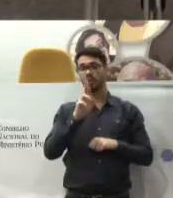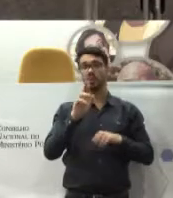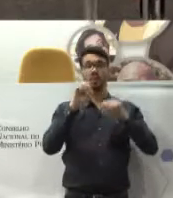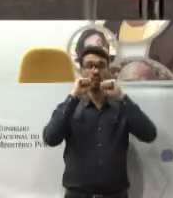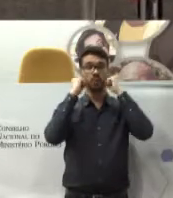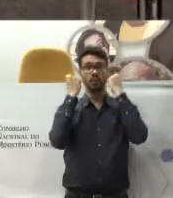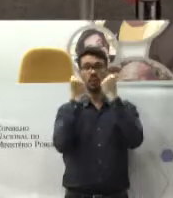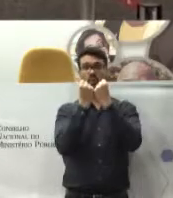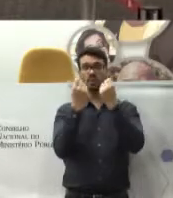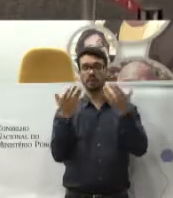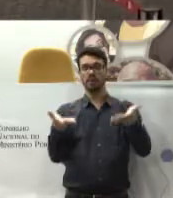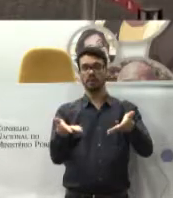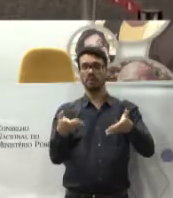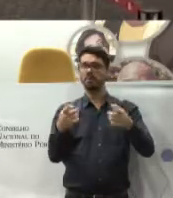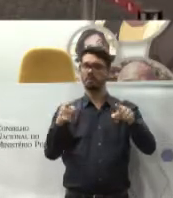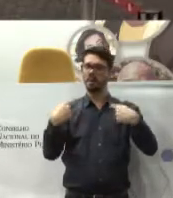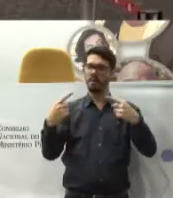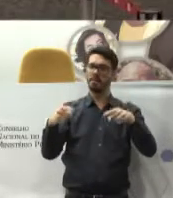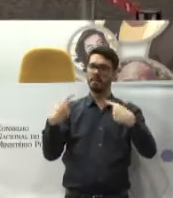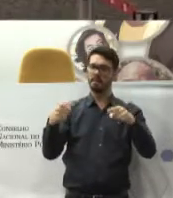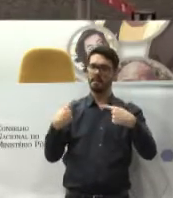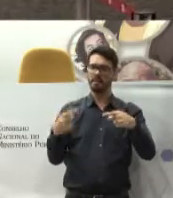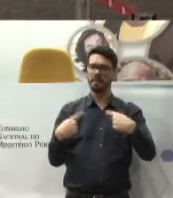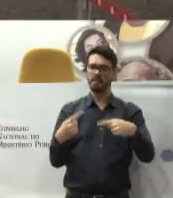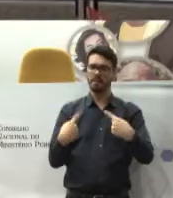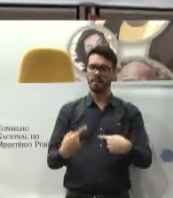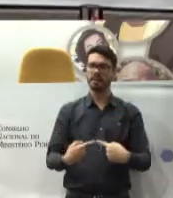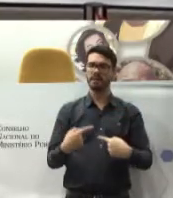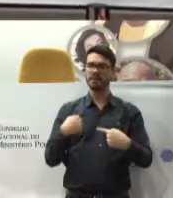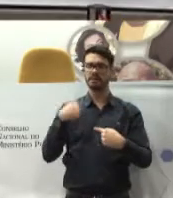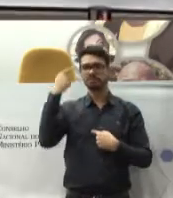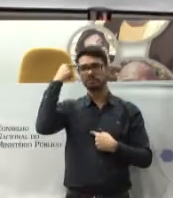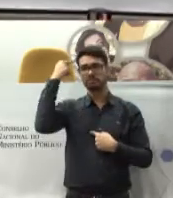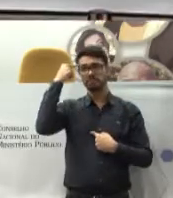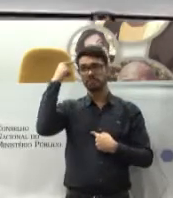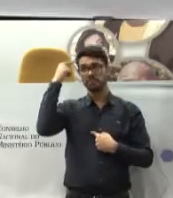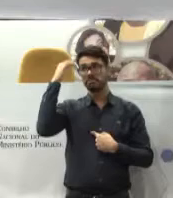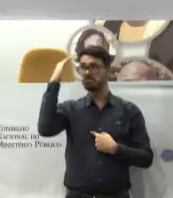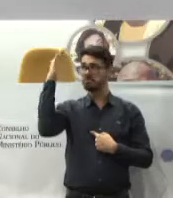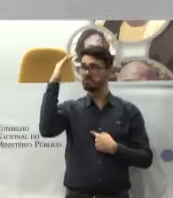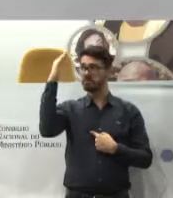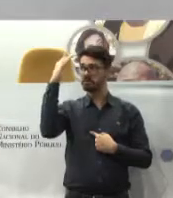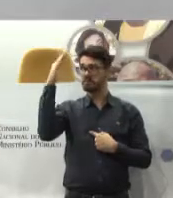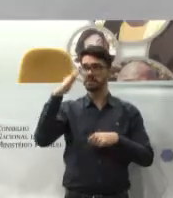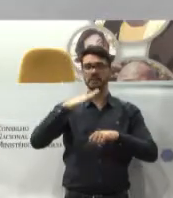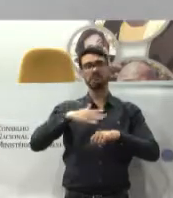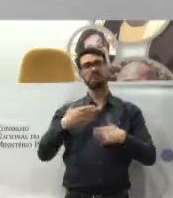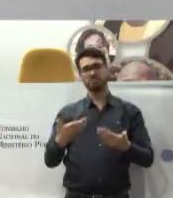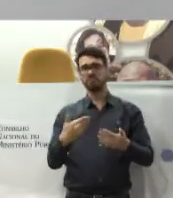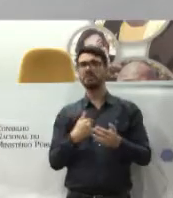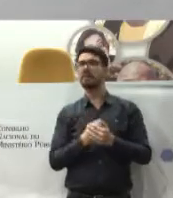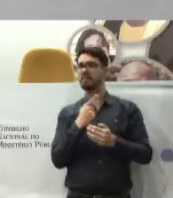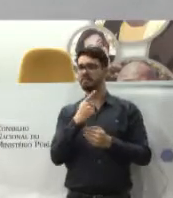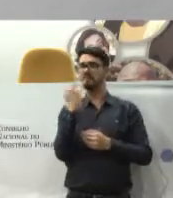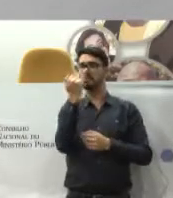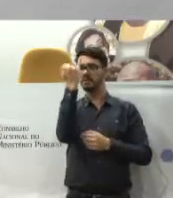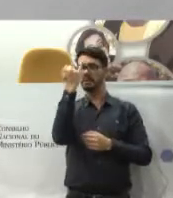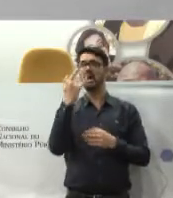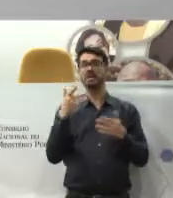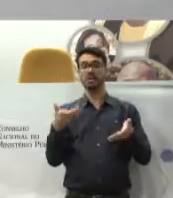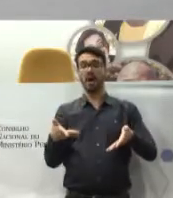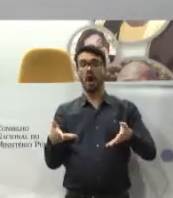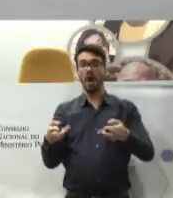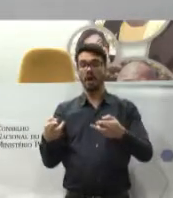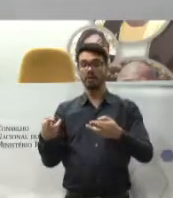desse tipo são as provocações que são feitas para que a gente possa refletir ao longo do tempo. O resultado principal não vem